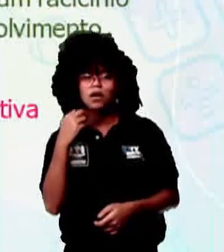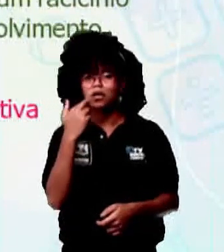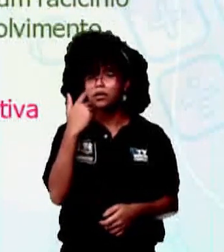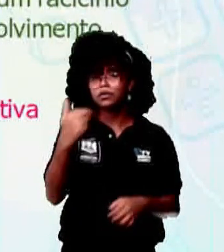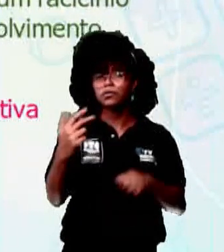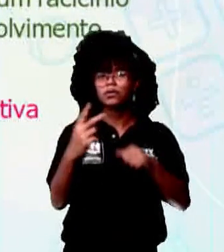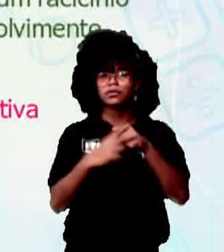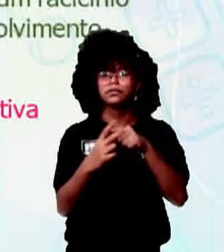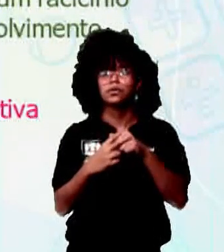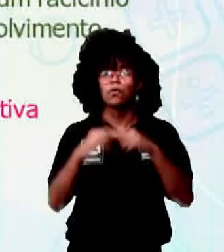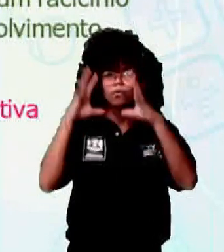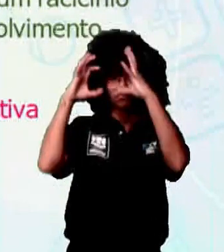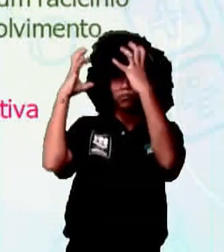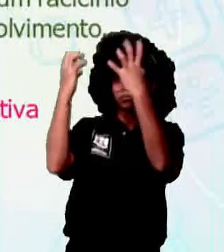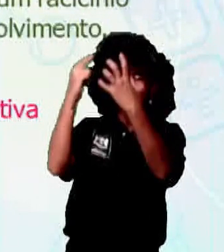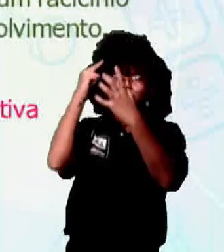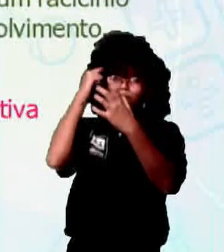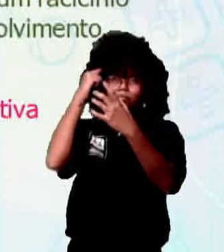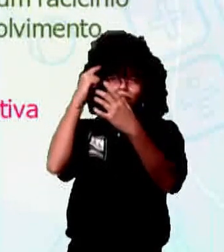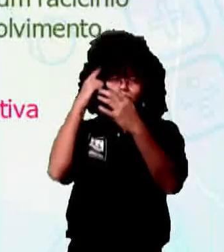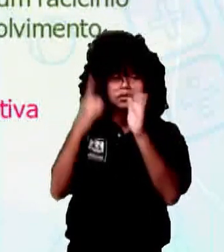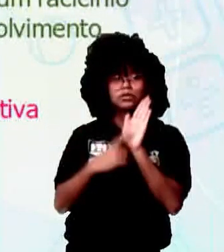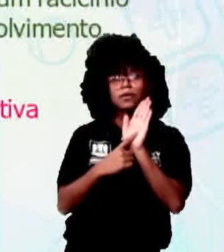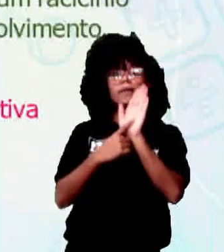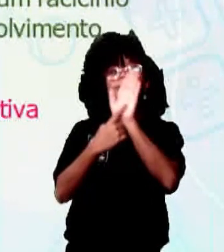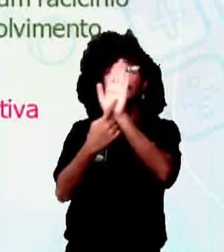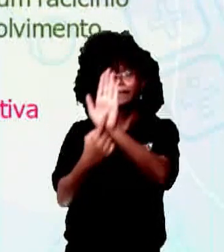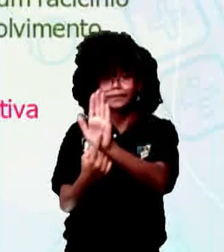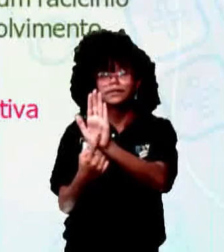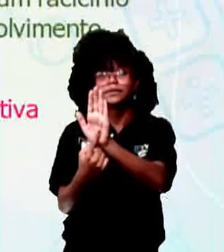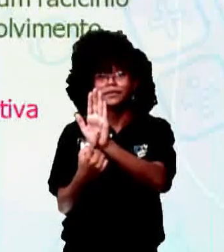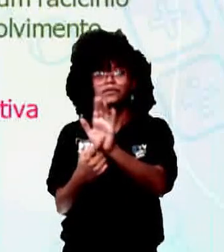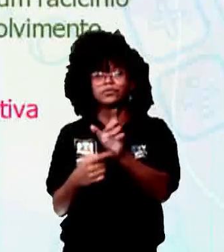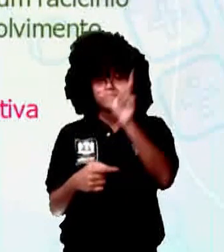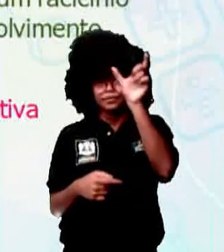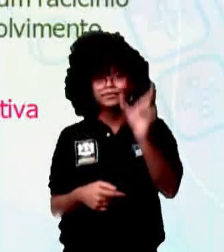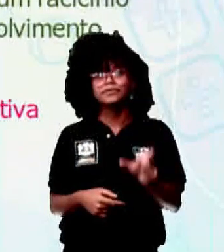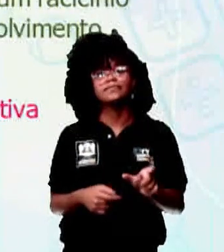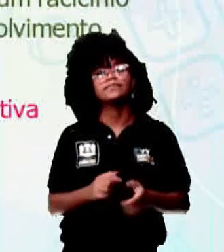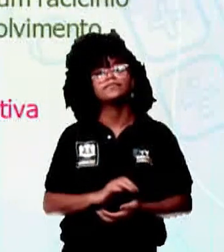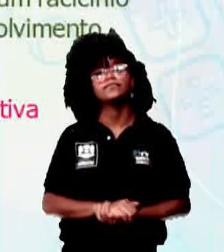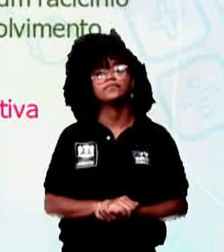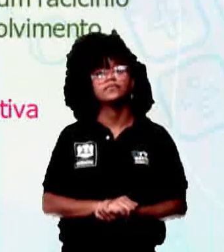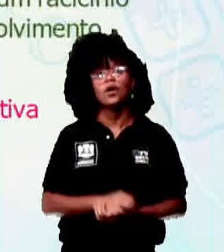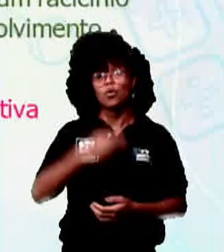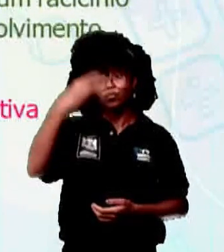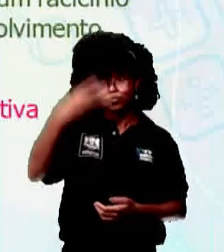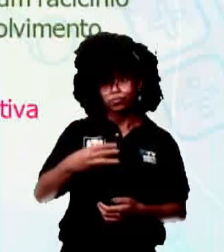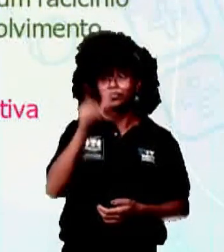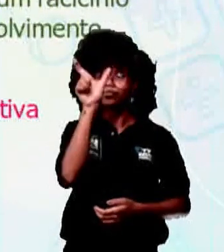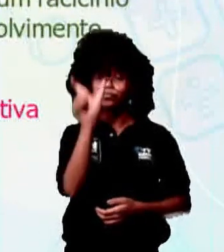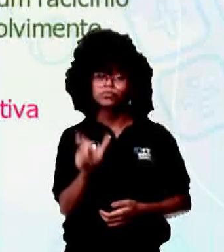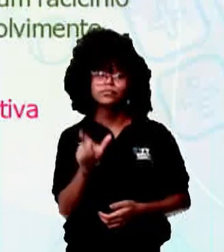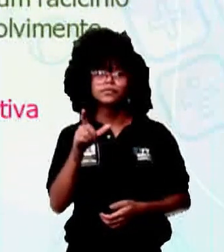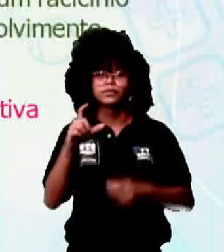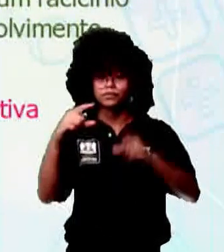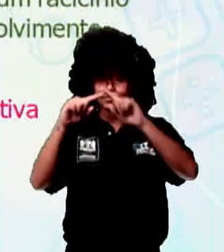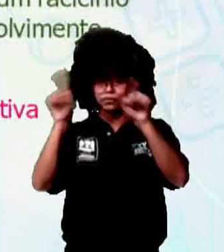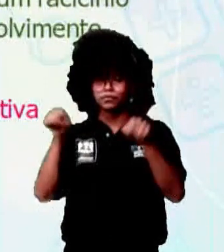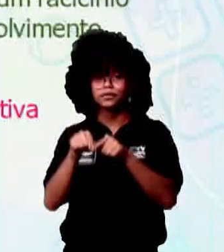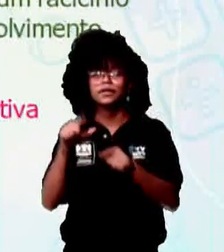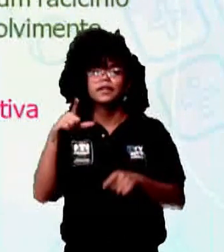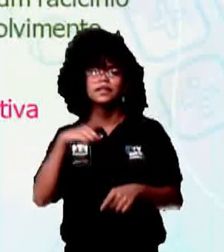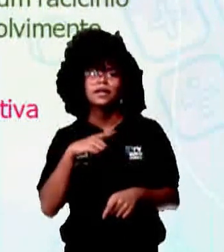pelo balão de pensamento que é apresentado aí nesse segundo quadro. No terceiro quadro, nós temos algo muito